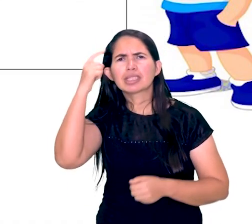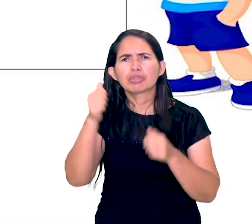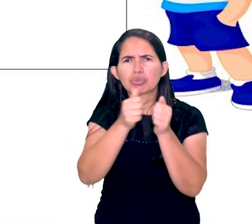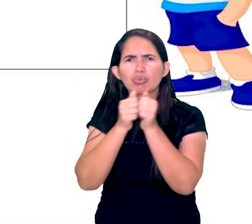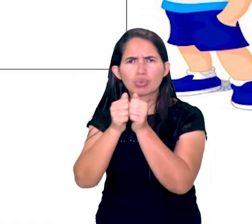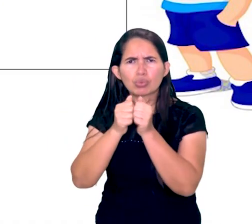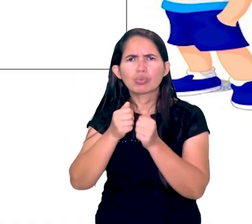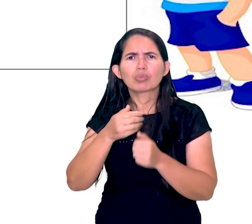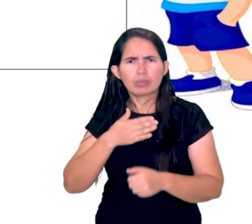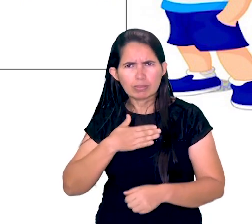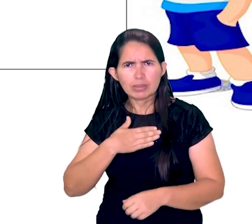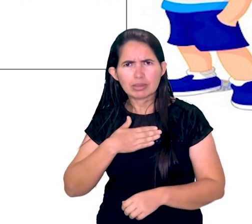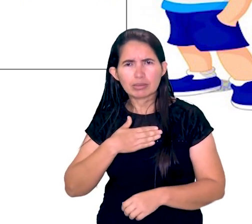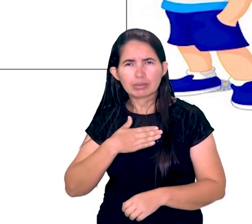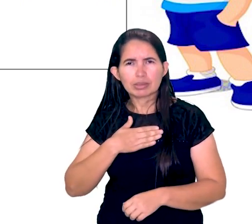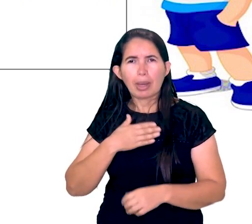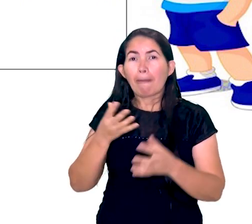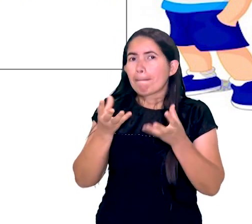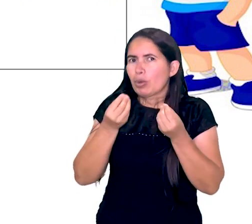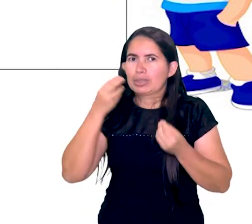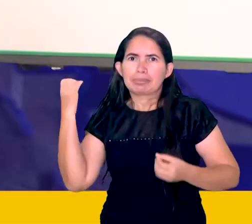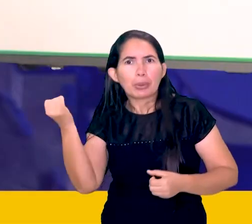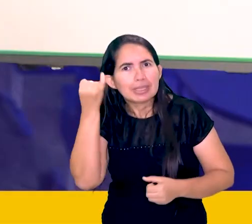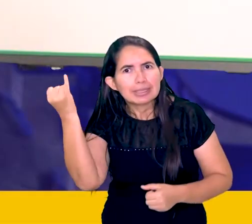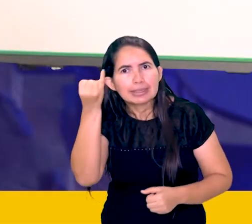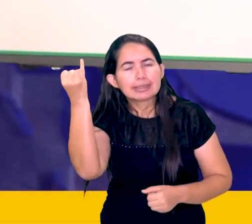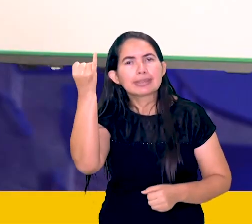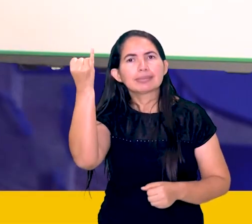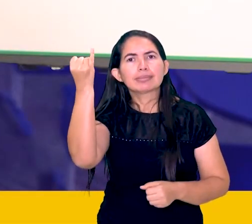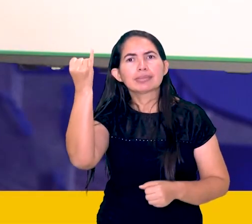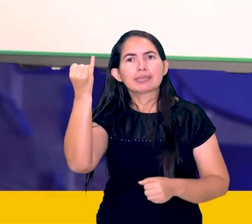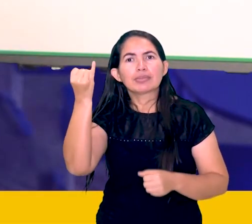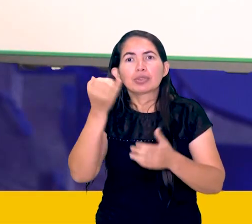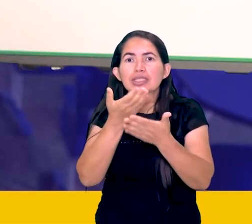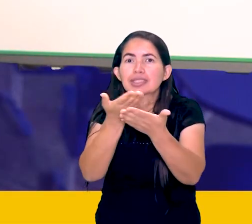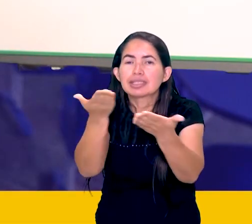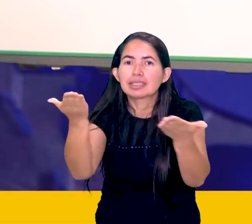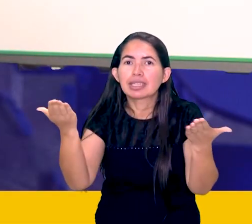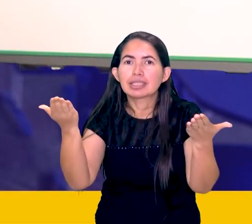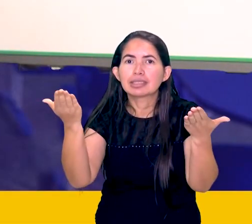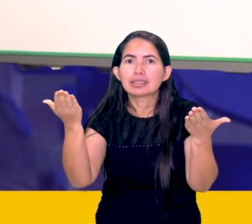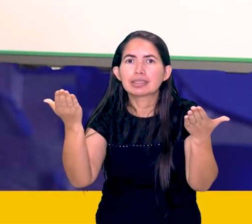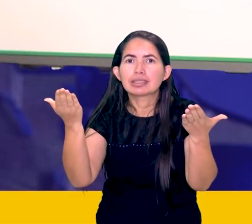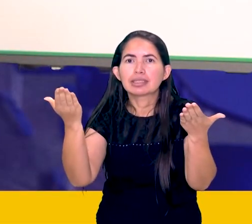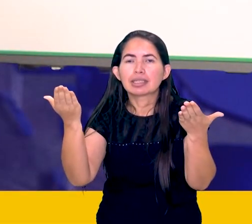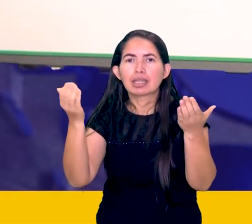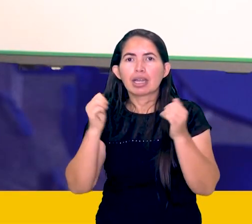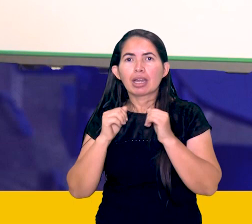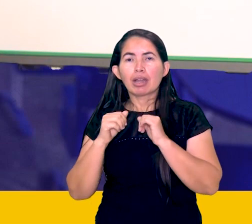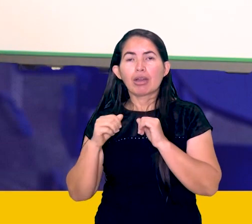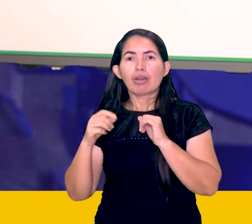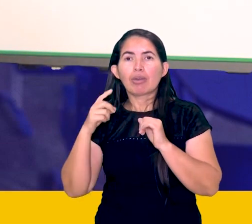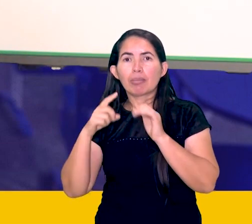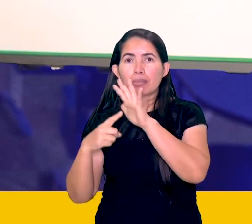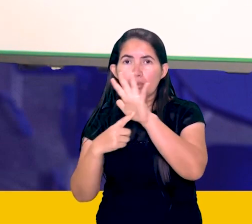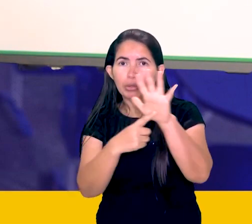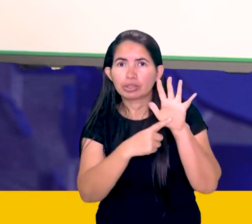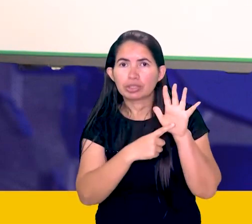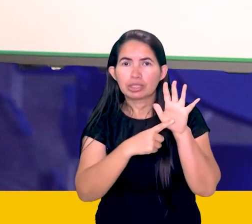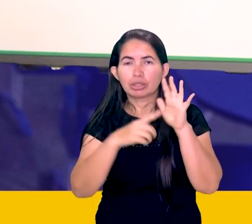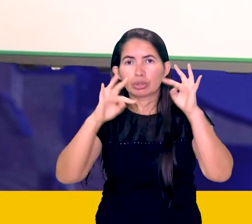junto comigo. É muito importante que vocês Identifiquem todas